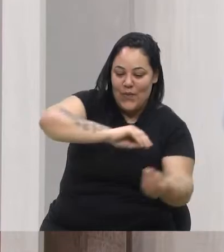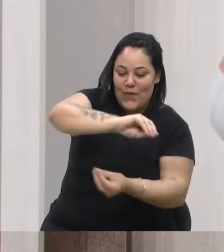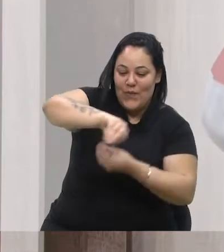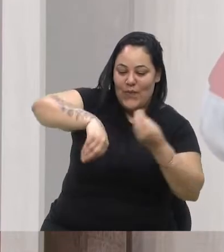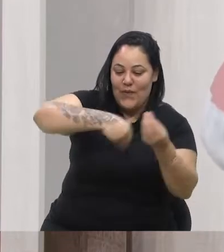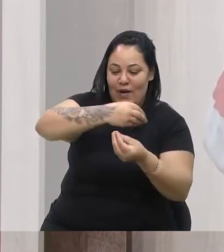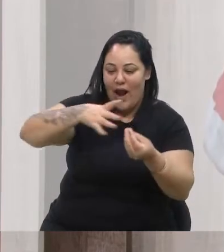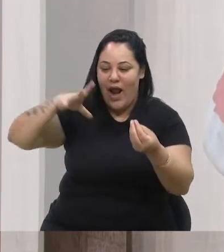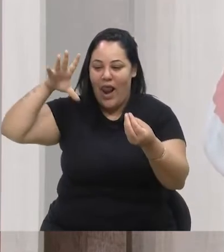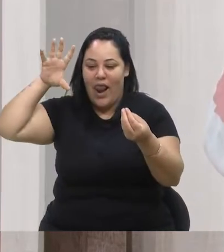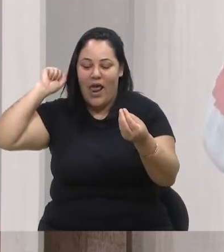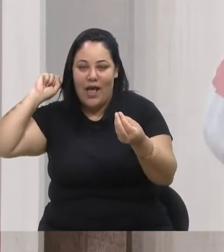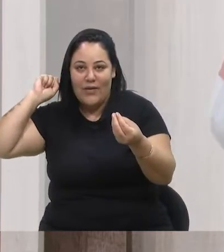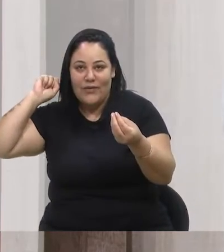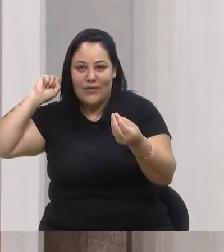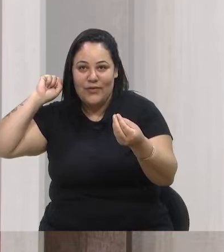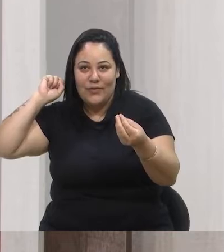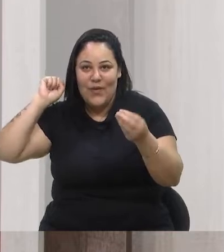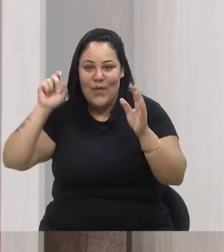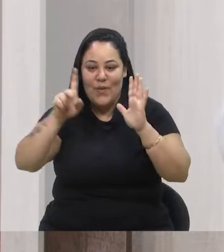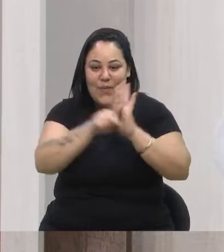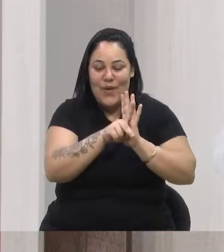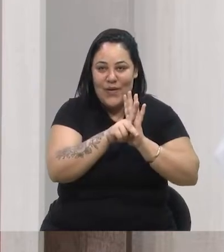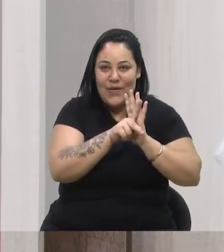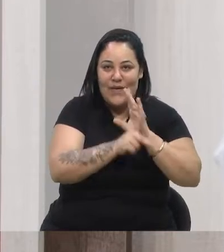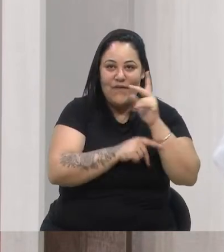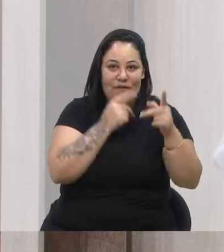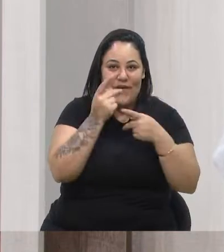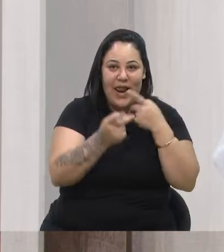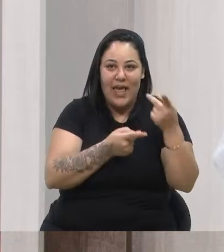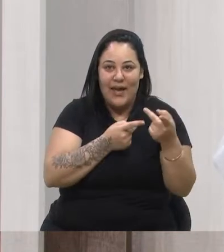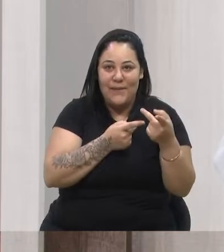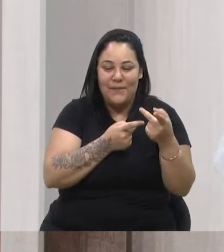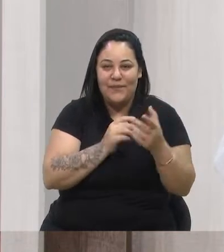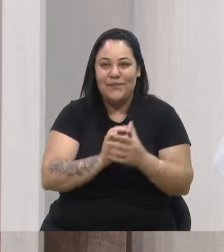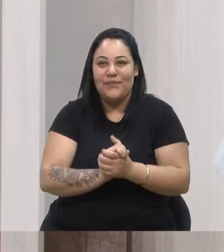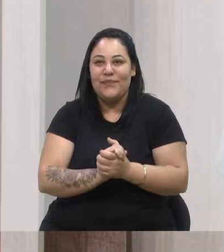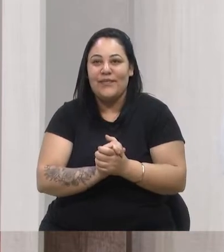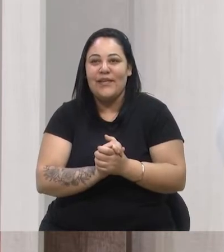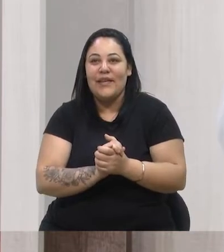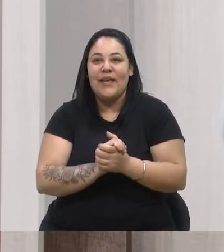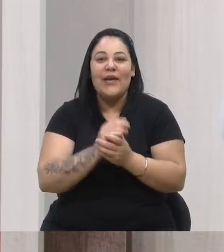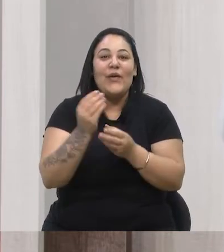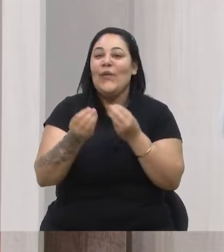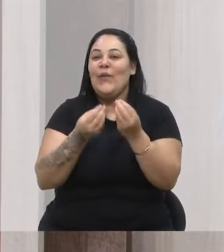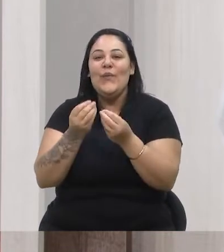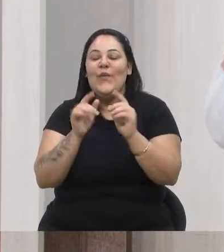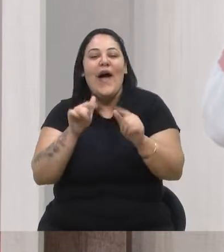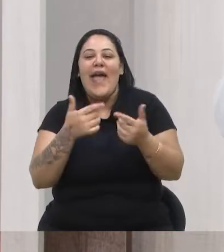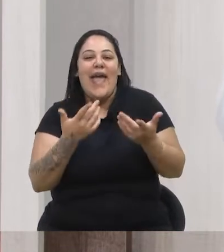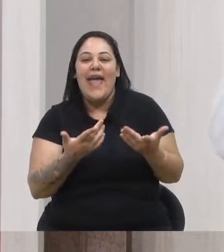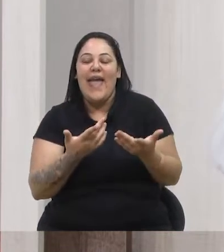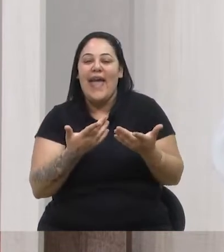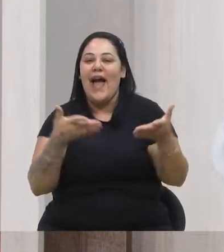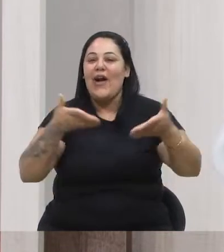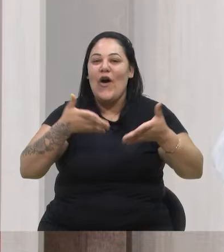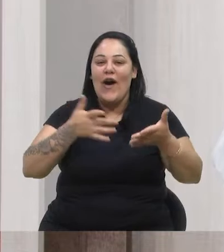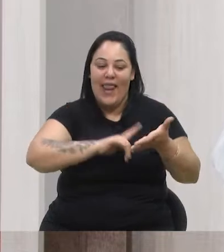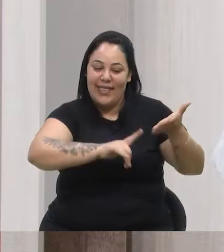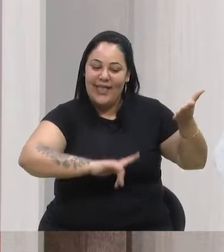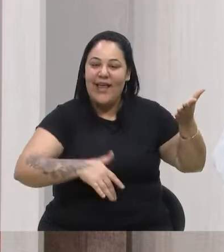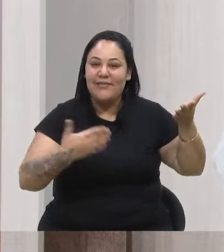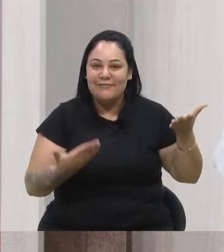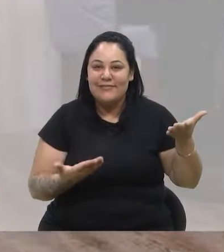mesclar trechos em áudio e também o nosso próprio comentário aqui. Marta, como que é agora então um programa